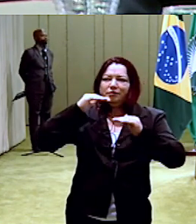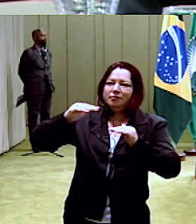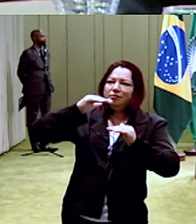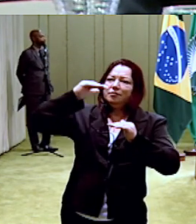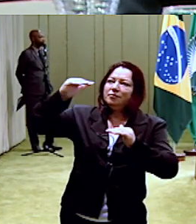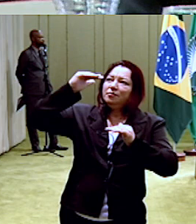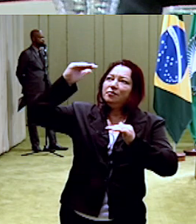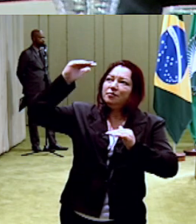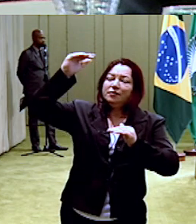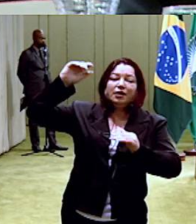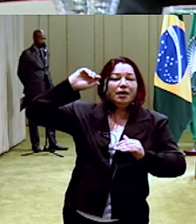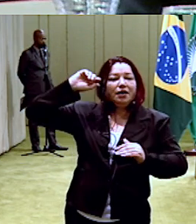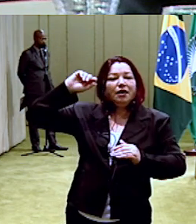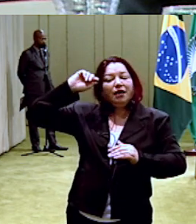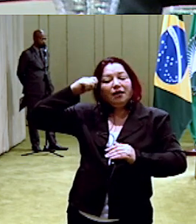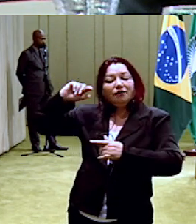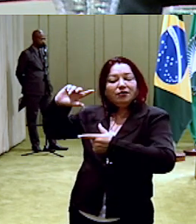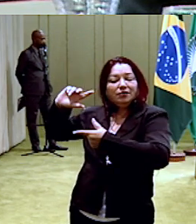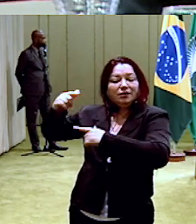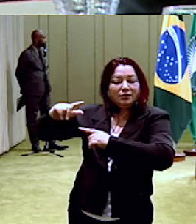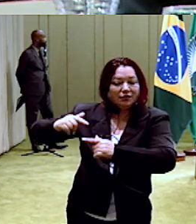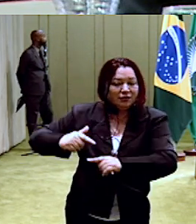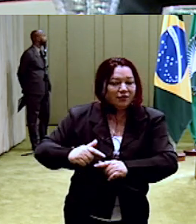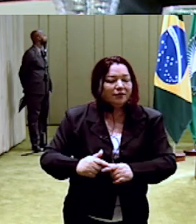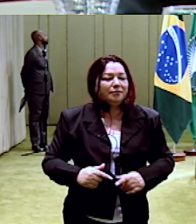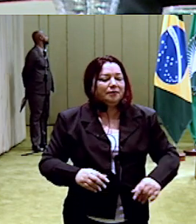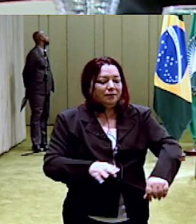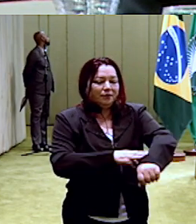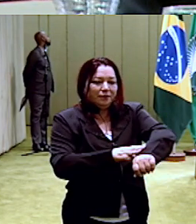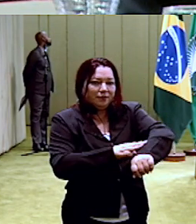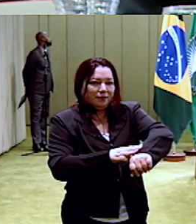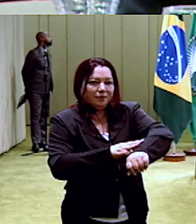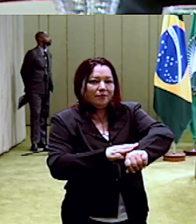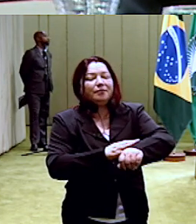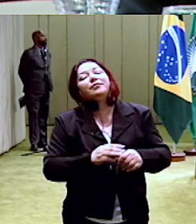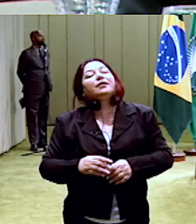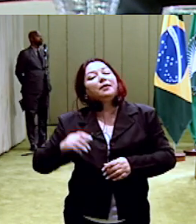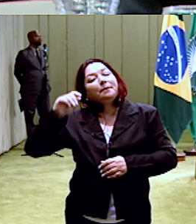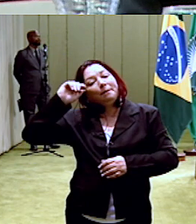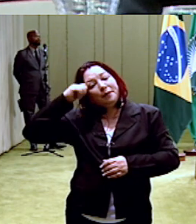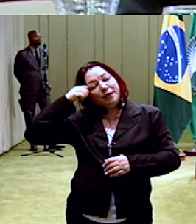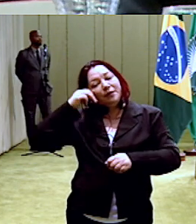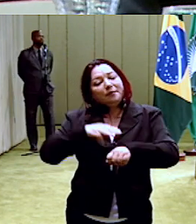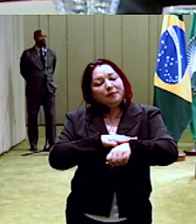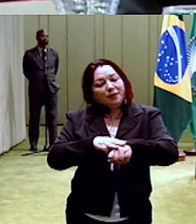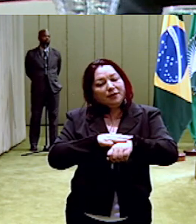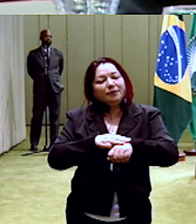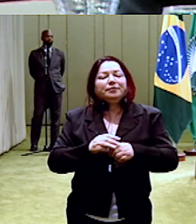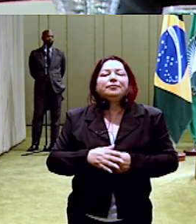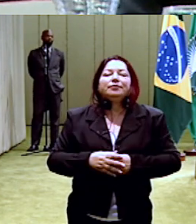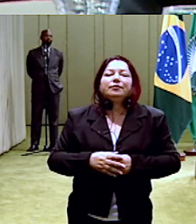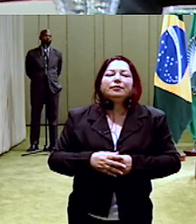classificar a população afrodescendente, a gente trabalha com categoria pretos e pardos. E isso faz com que, e isso é